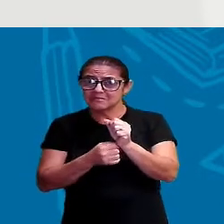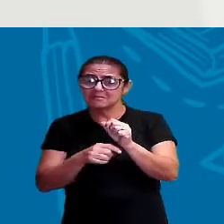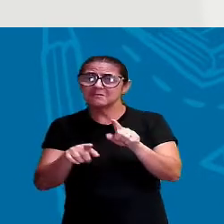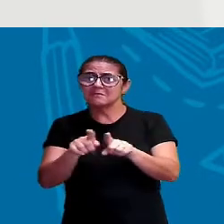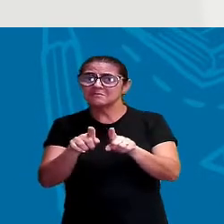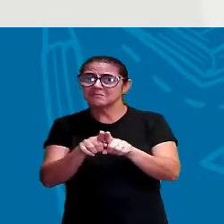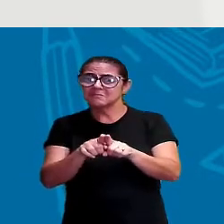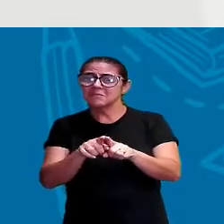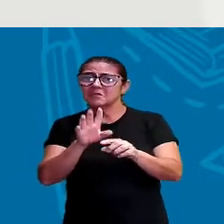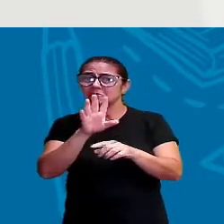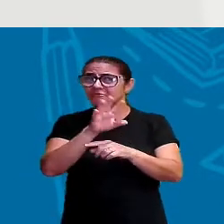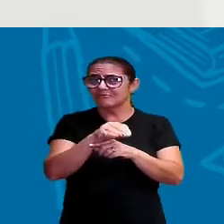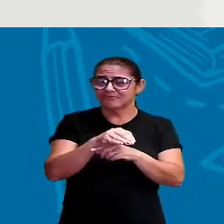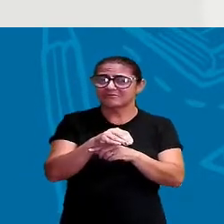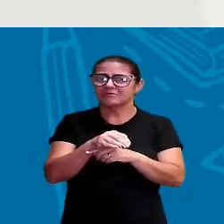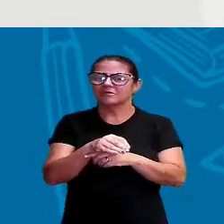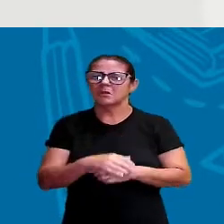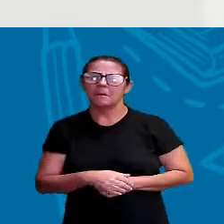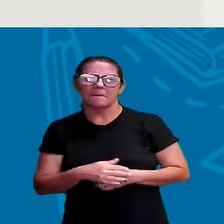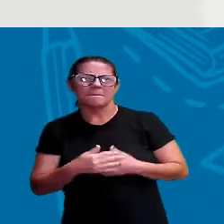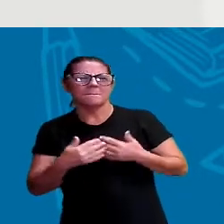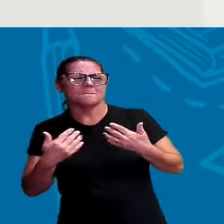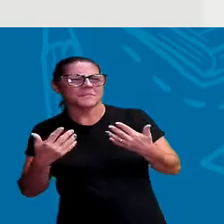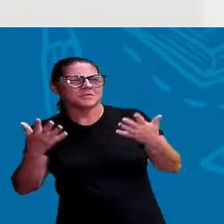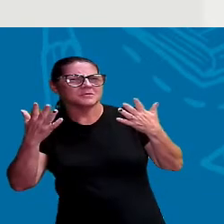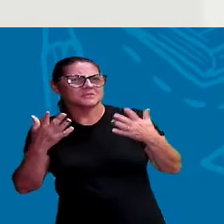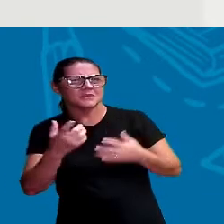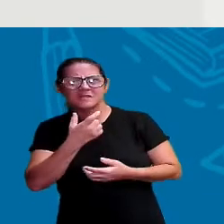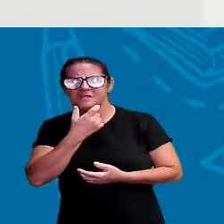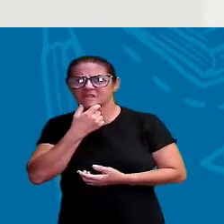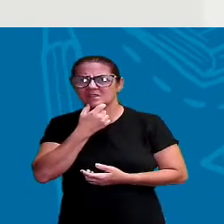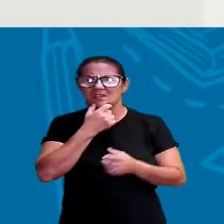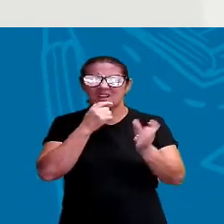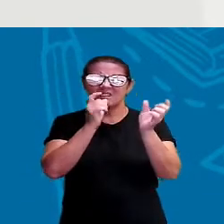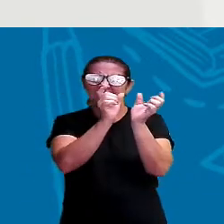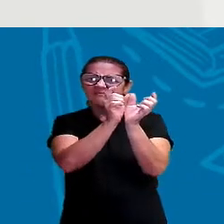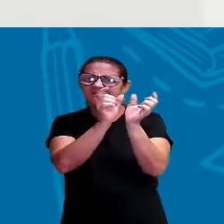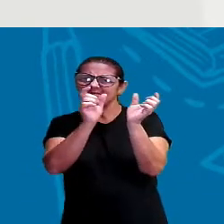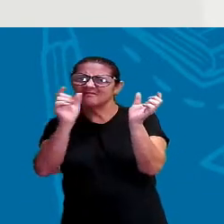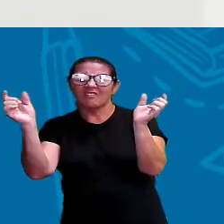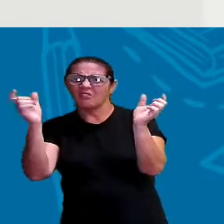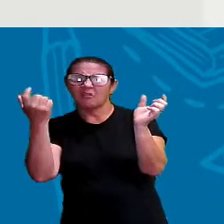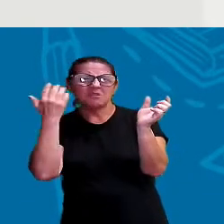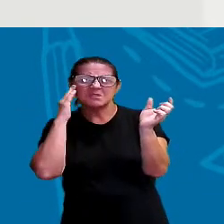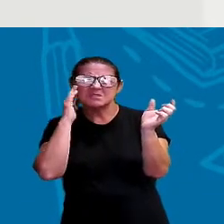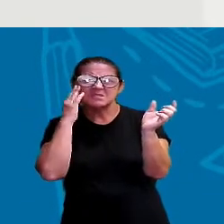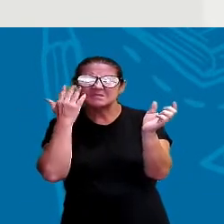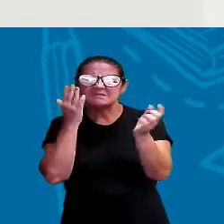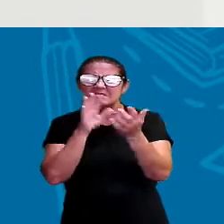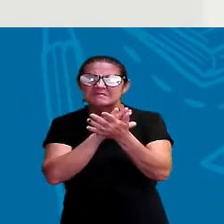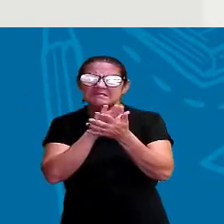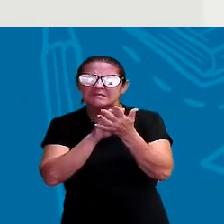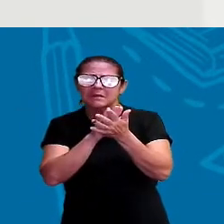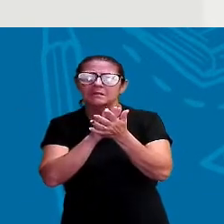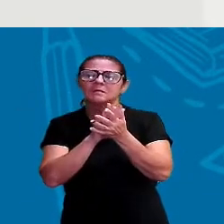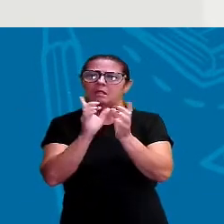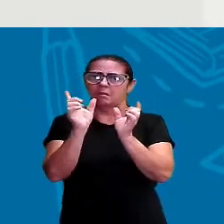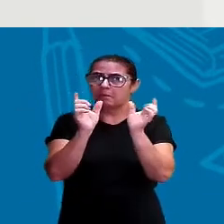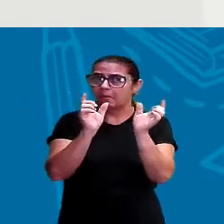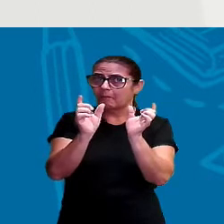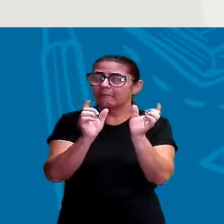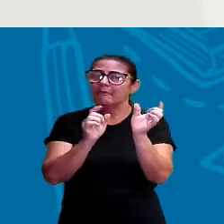Muita gente diz assim, puxa, inglês, a tirinha está em inglês, eu não consigo entender nada. Então, gente, tem algumas palavras que